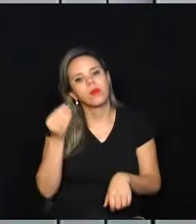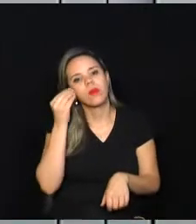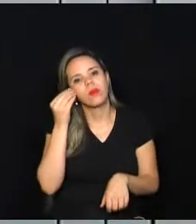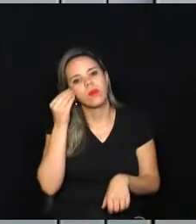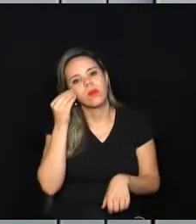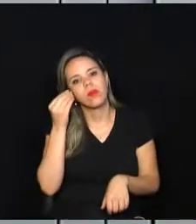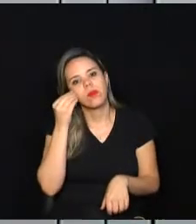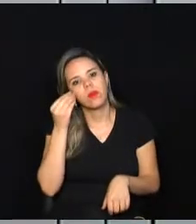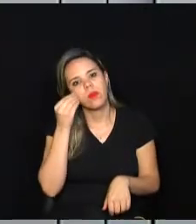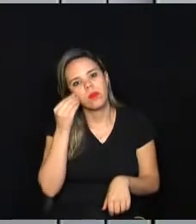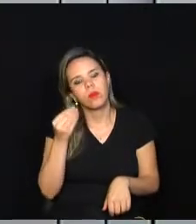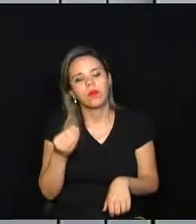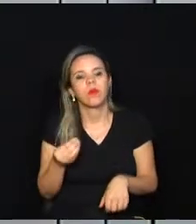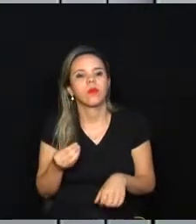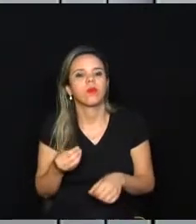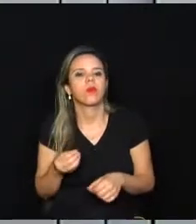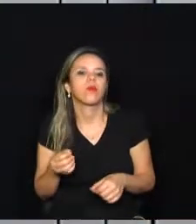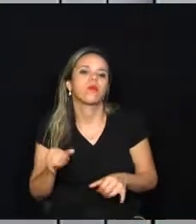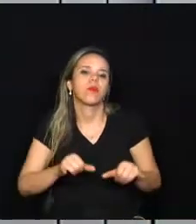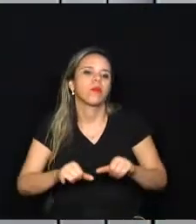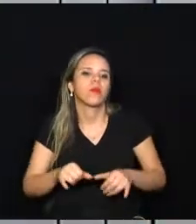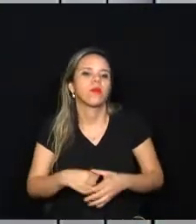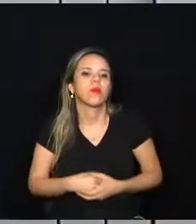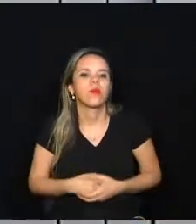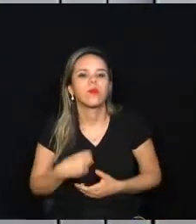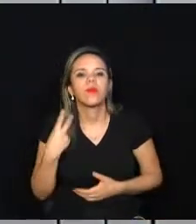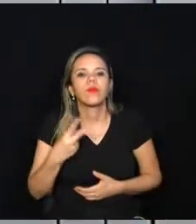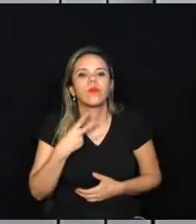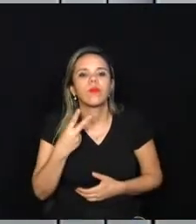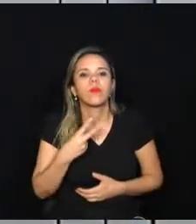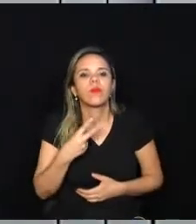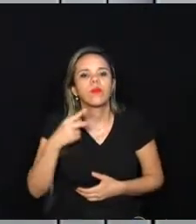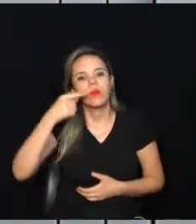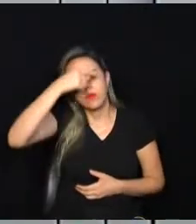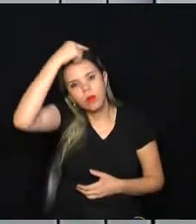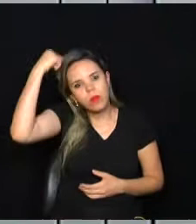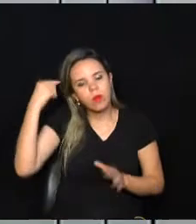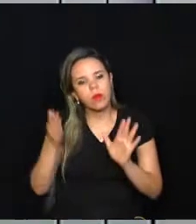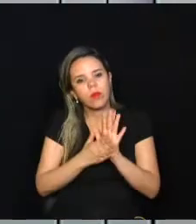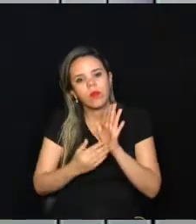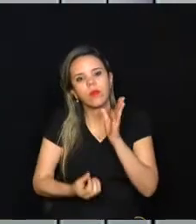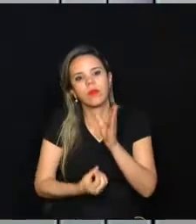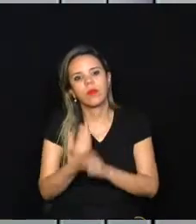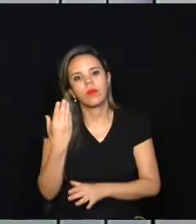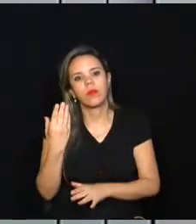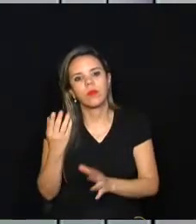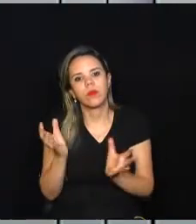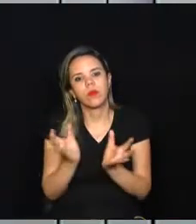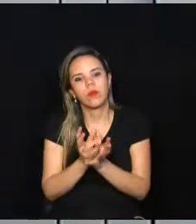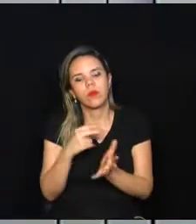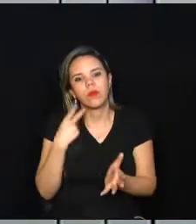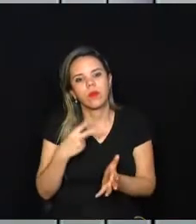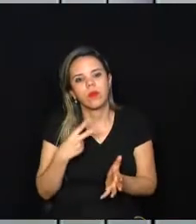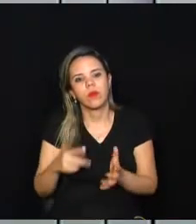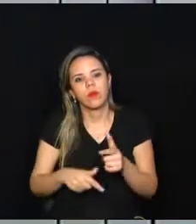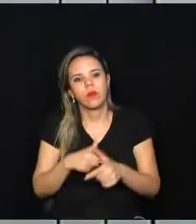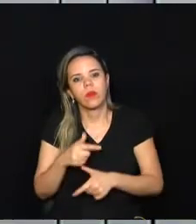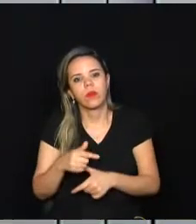de antígeno. Olha só, o vereador Paulo Gaspar propôs a criação de uma frente parlamentar